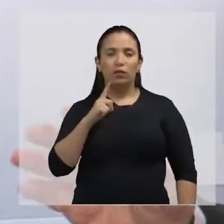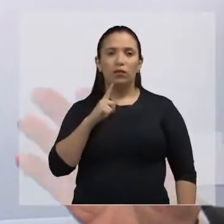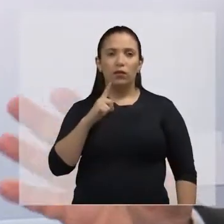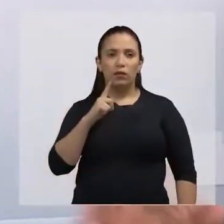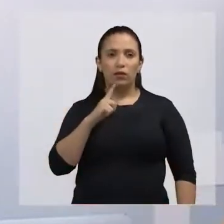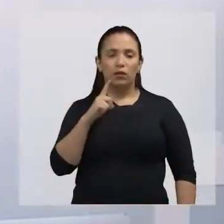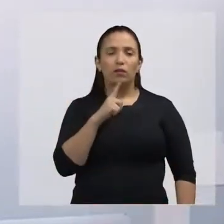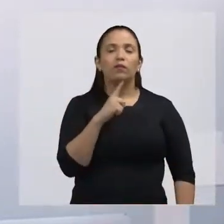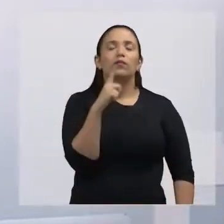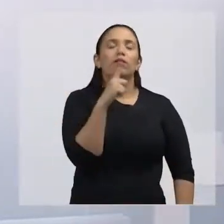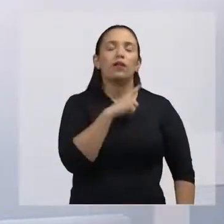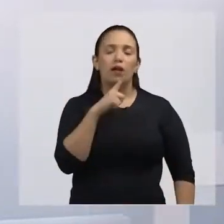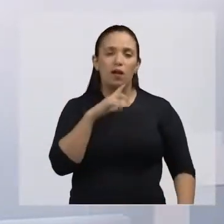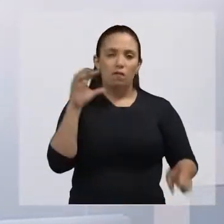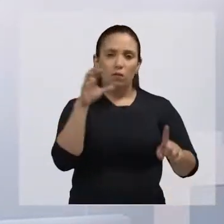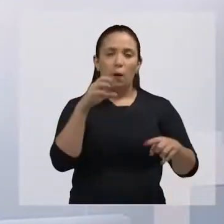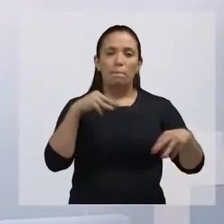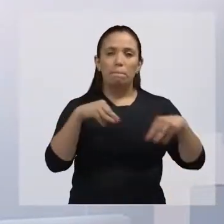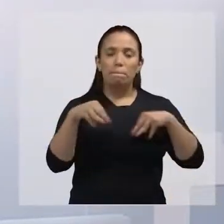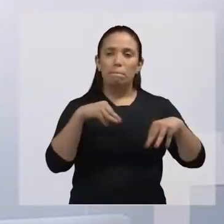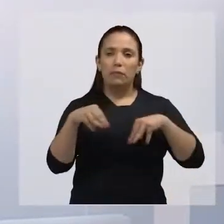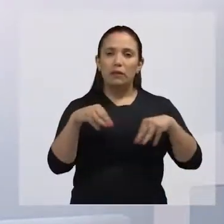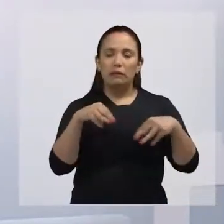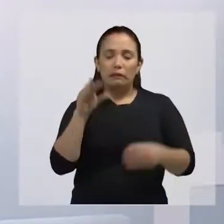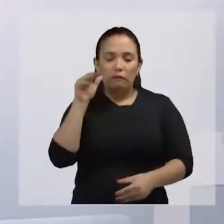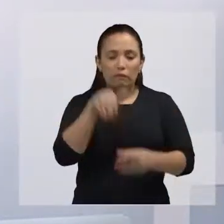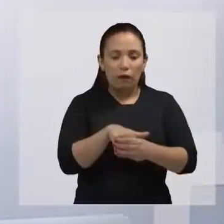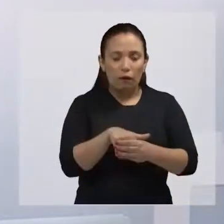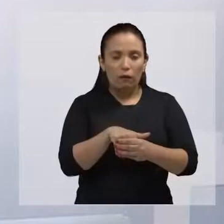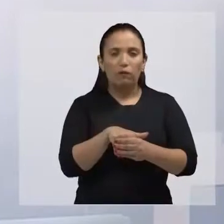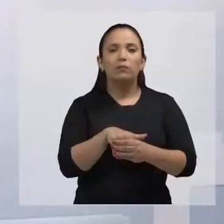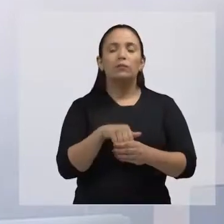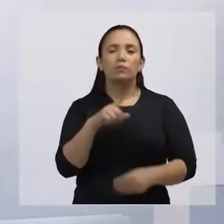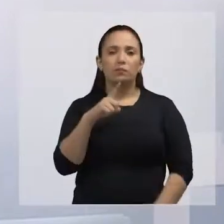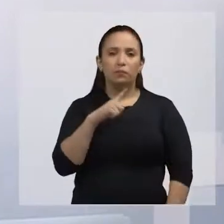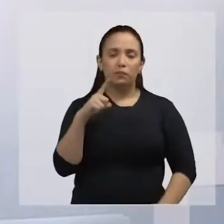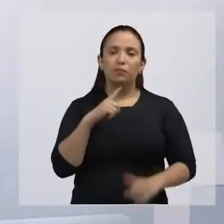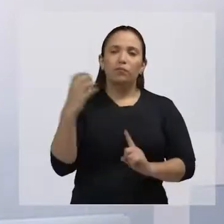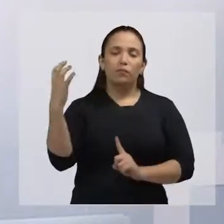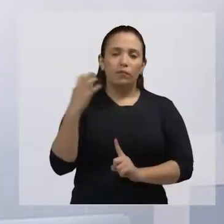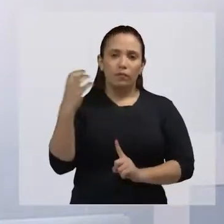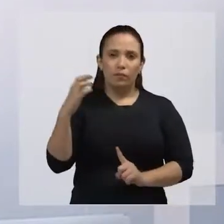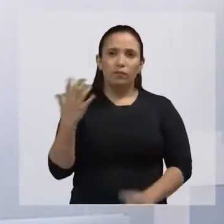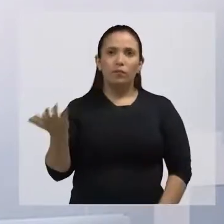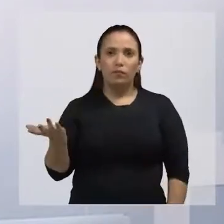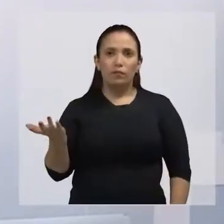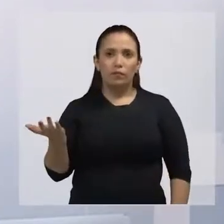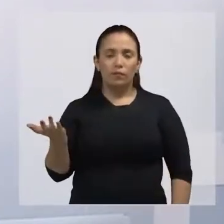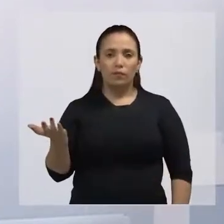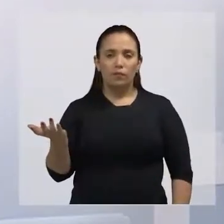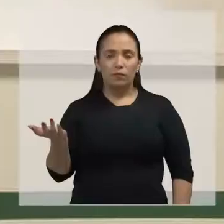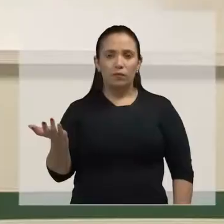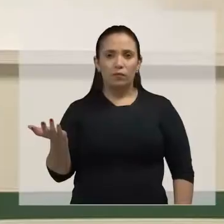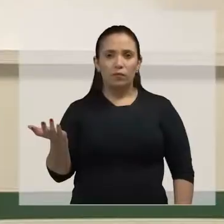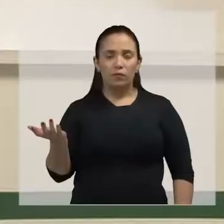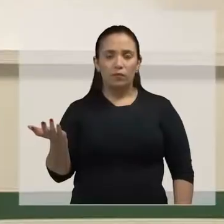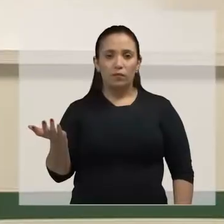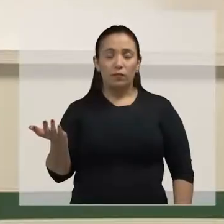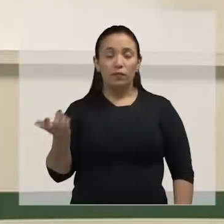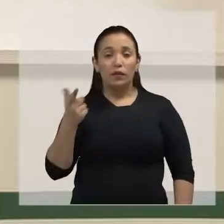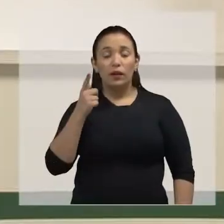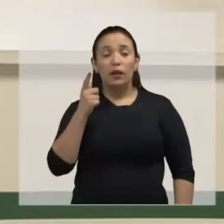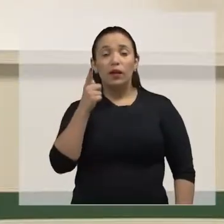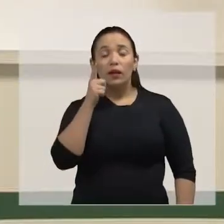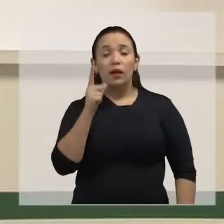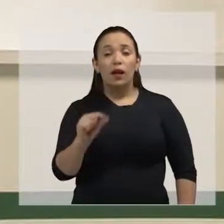Você acha que influenciou? Influenciou. Eu acho que na minha avaliação... Mas Luiz, só quem mudou o voto... Não, só quem não mudou o voto e se